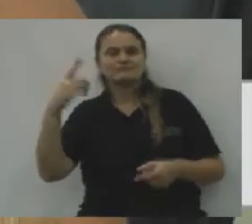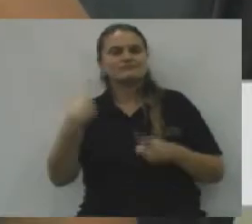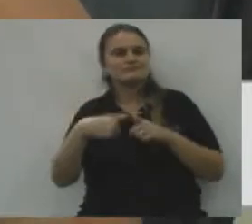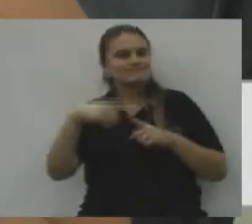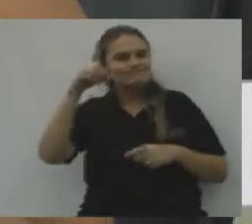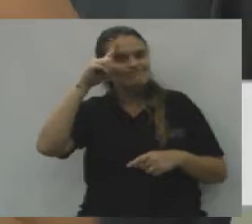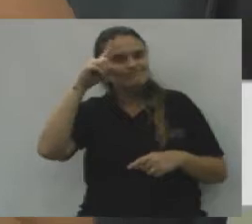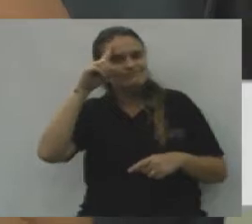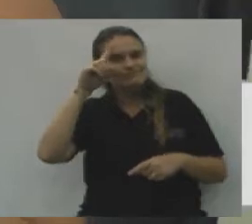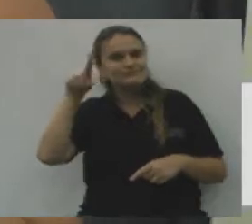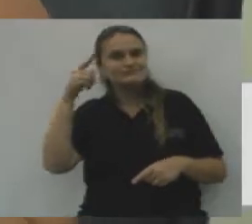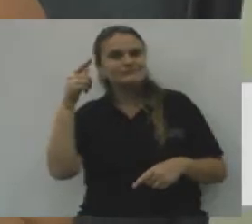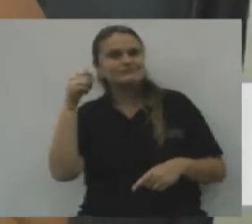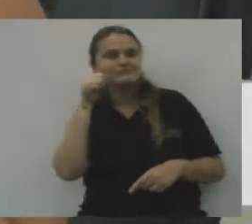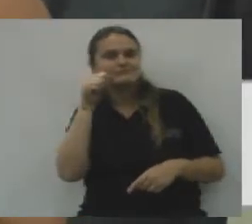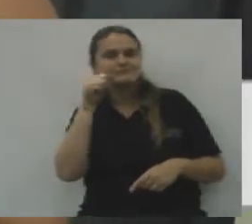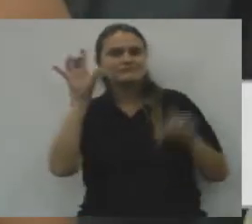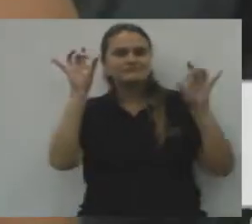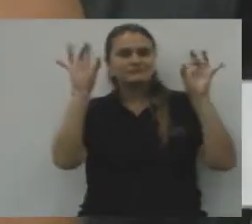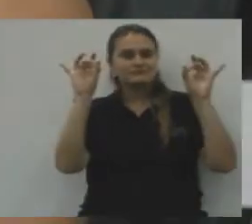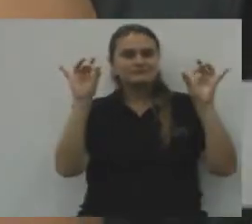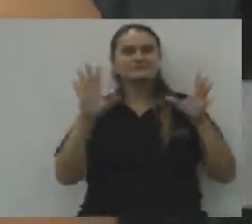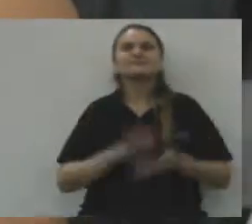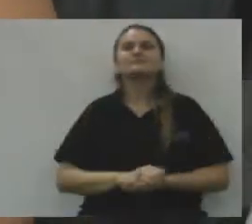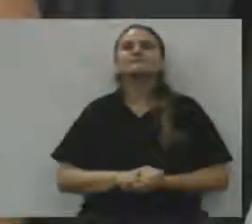nossos dias. Obrigada a todos e boa noite.